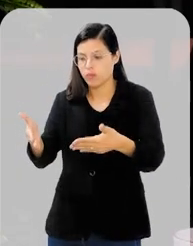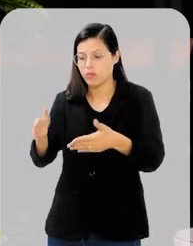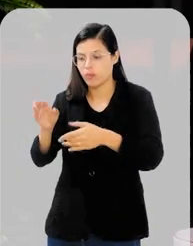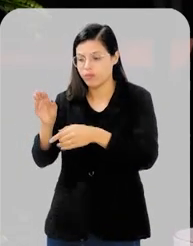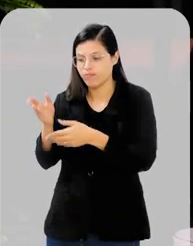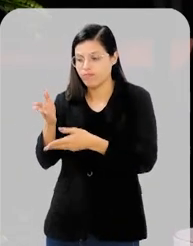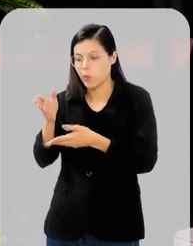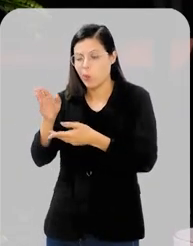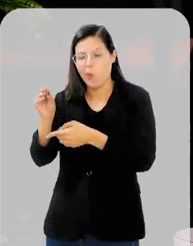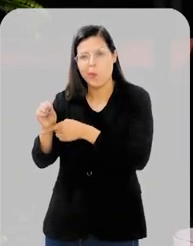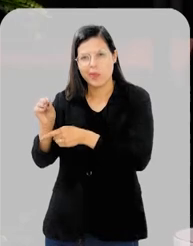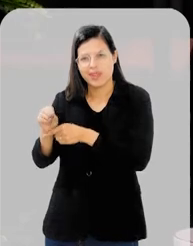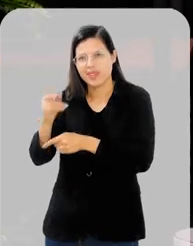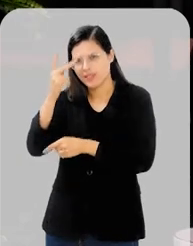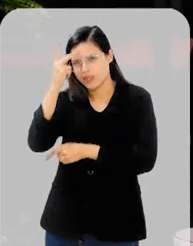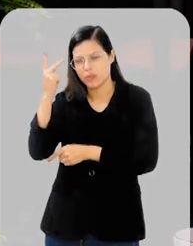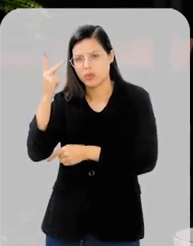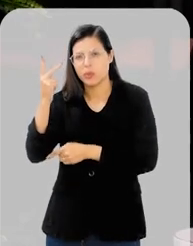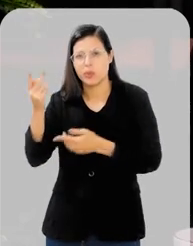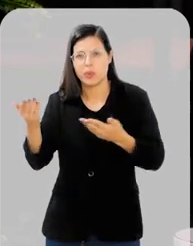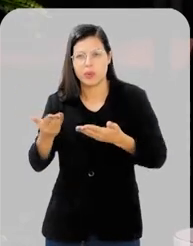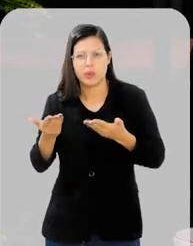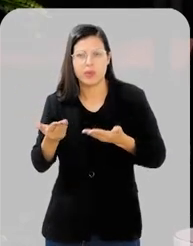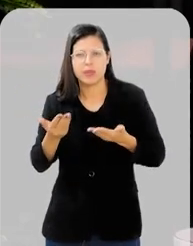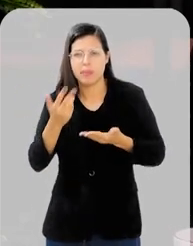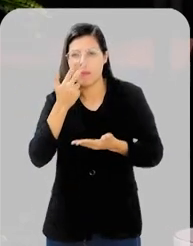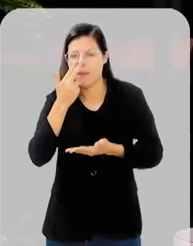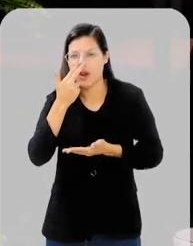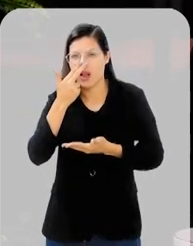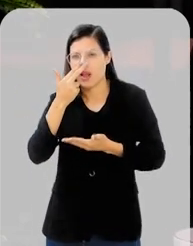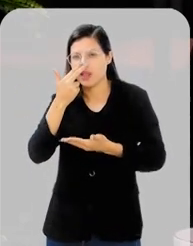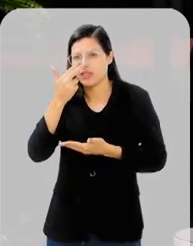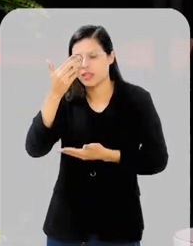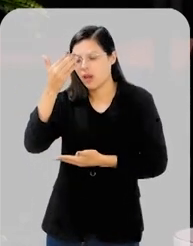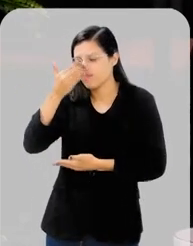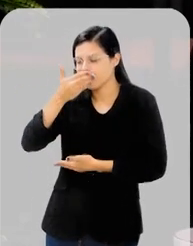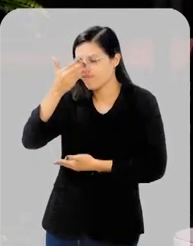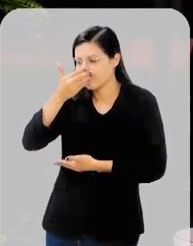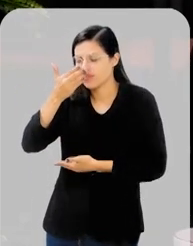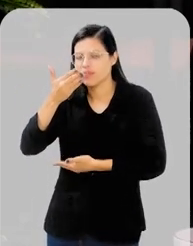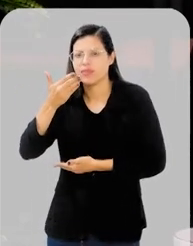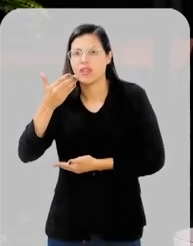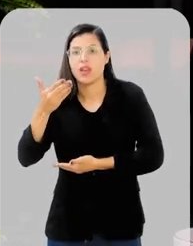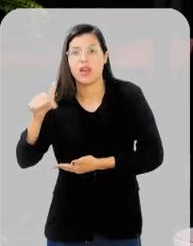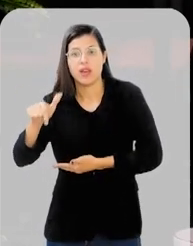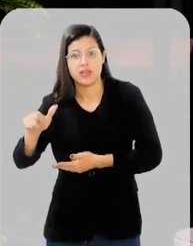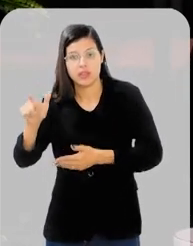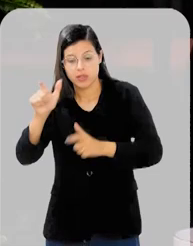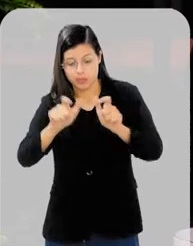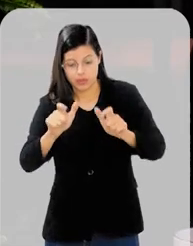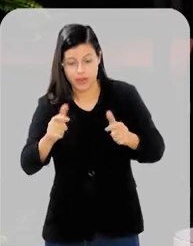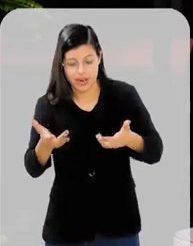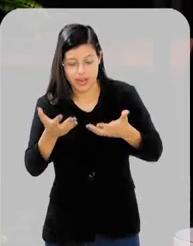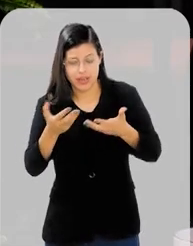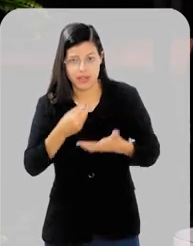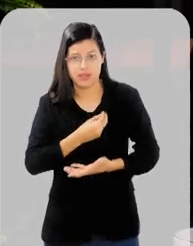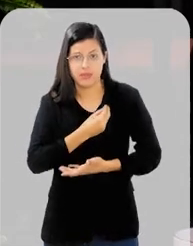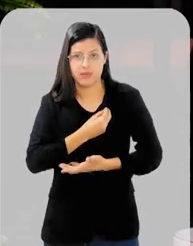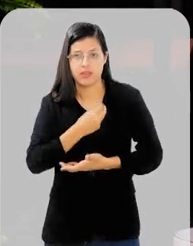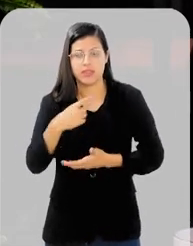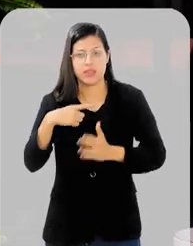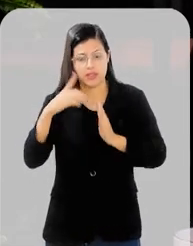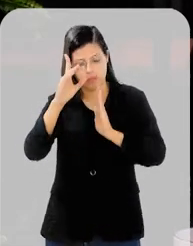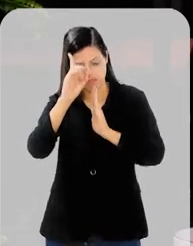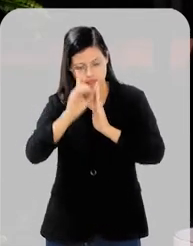eh vivem uma realidade de invisibilidade né São pessoas que querem eh viver têm